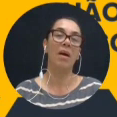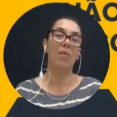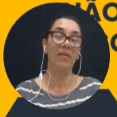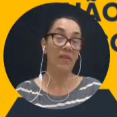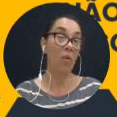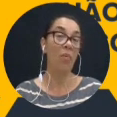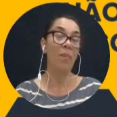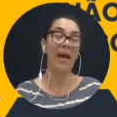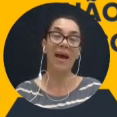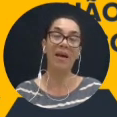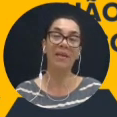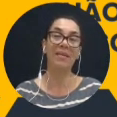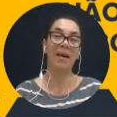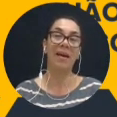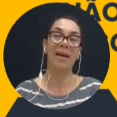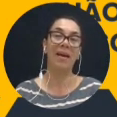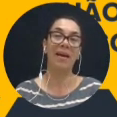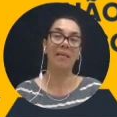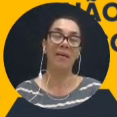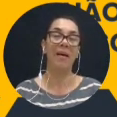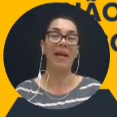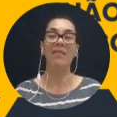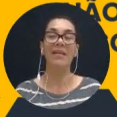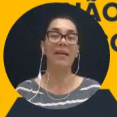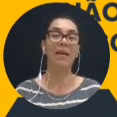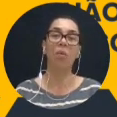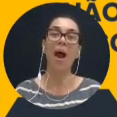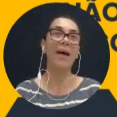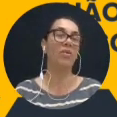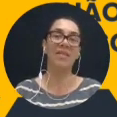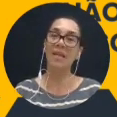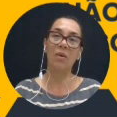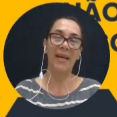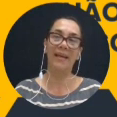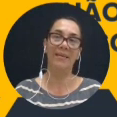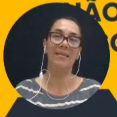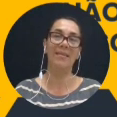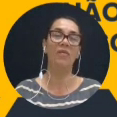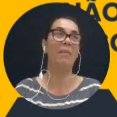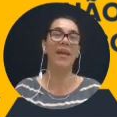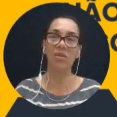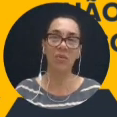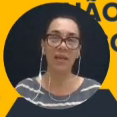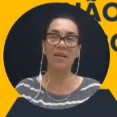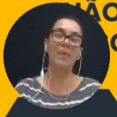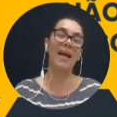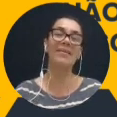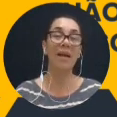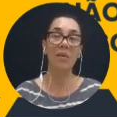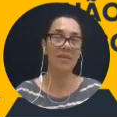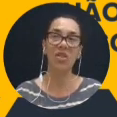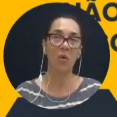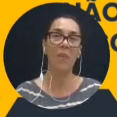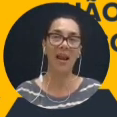só qualificam como palavras palavras que tenham 4, 5 letras. Se tiver menos do que isso, para